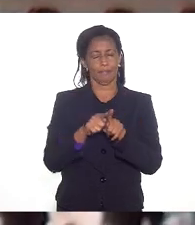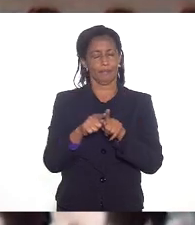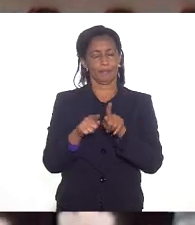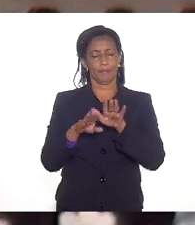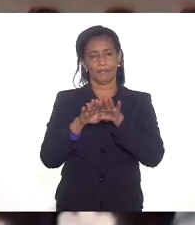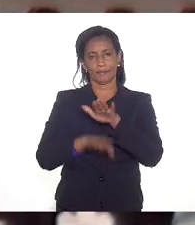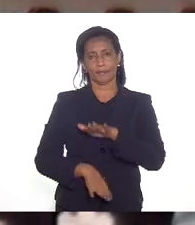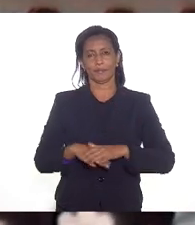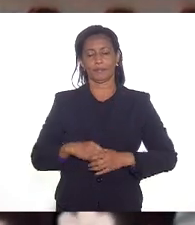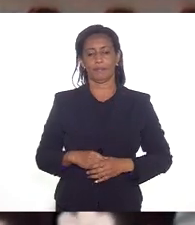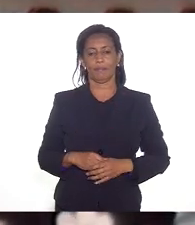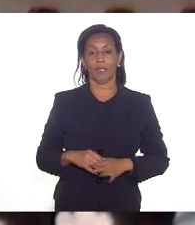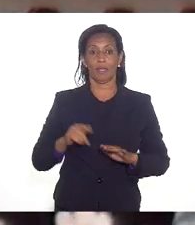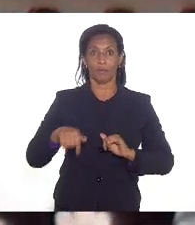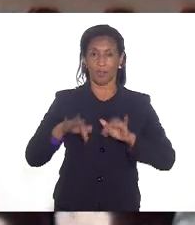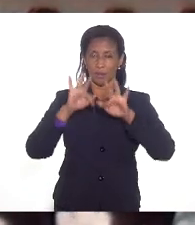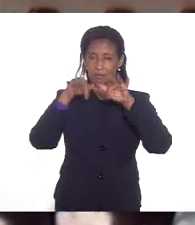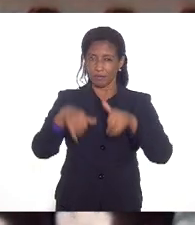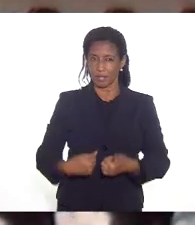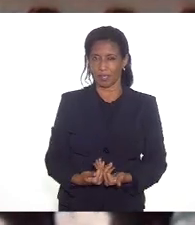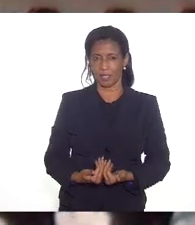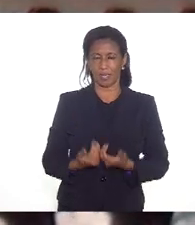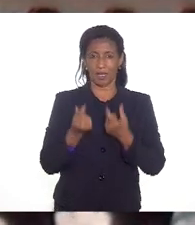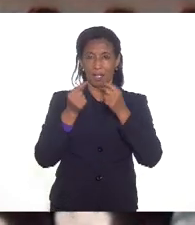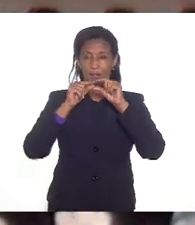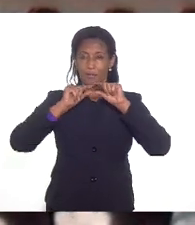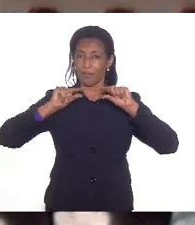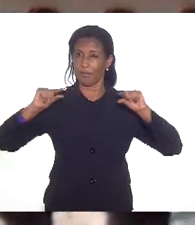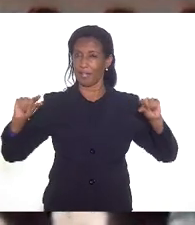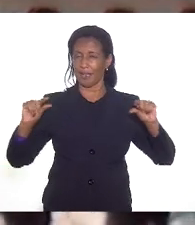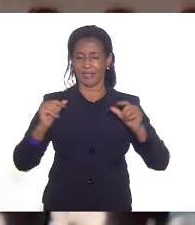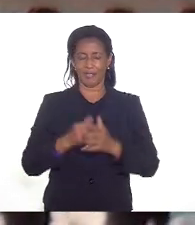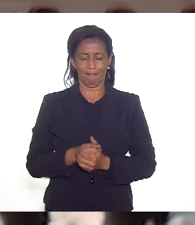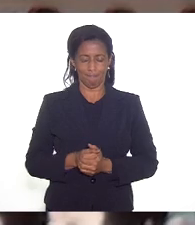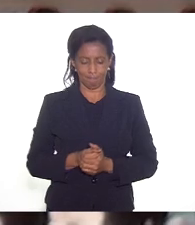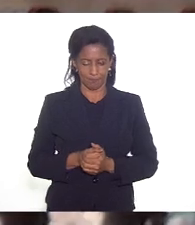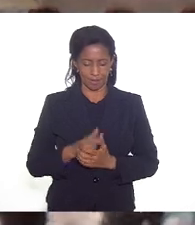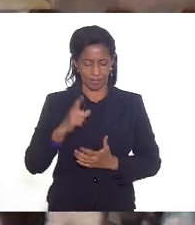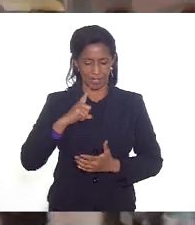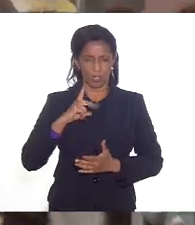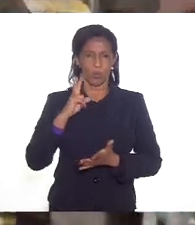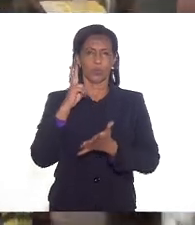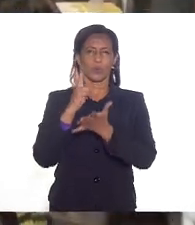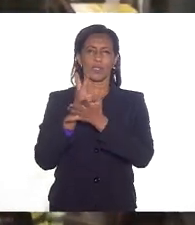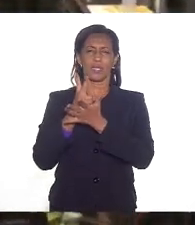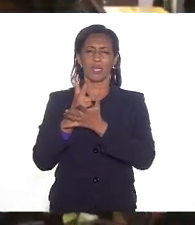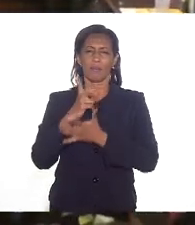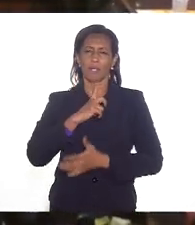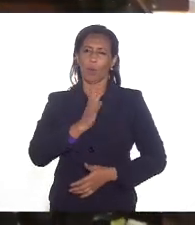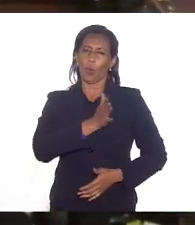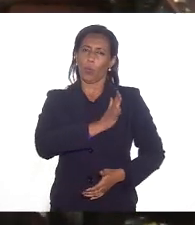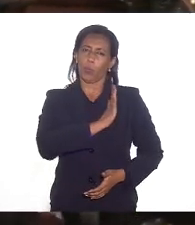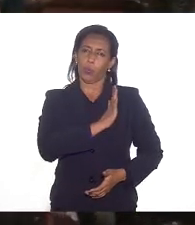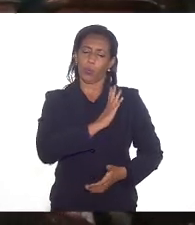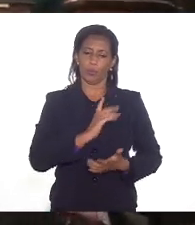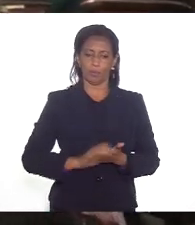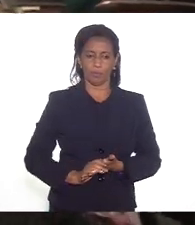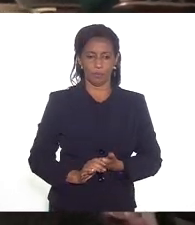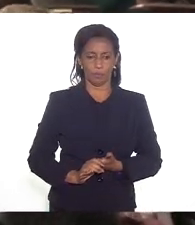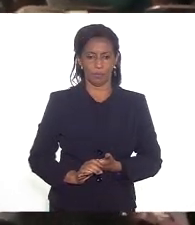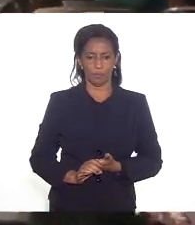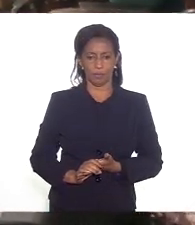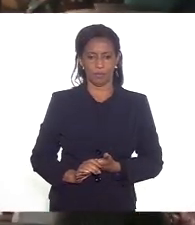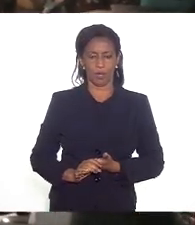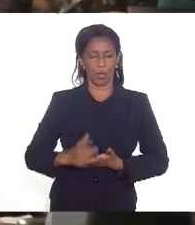fica aqui Para sinalizar uma frase que eu venho trazendo comigo como mola propulsora